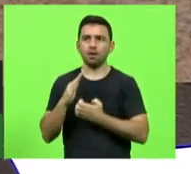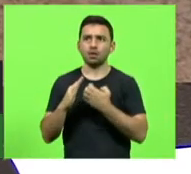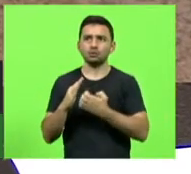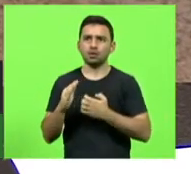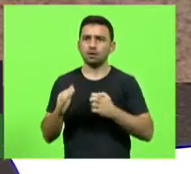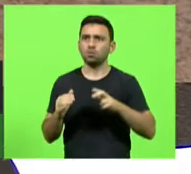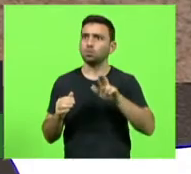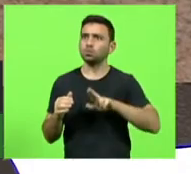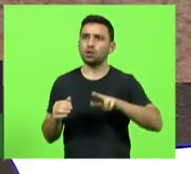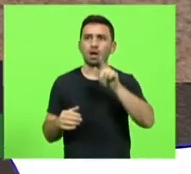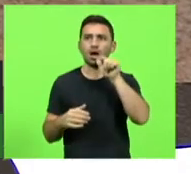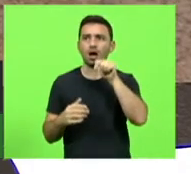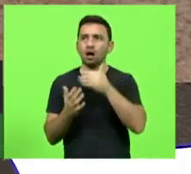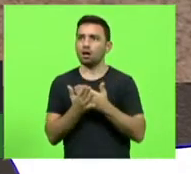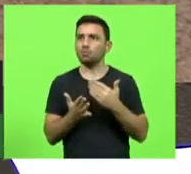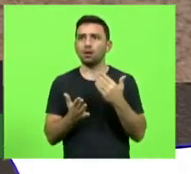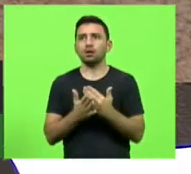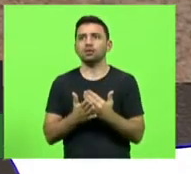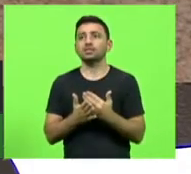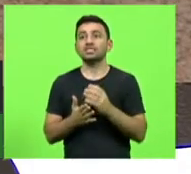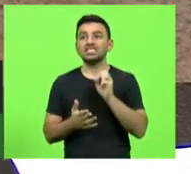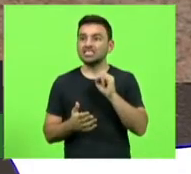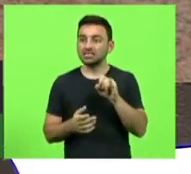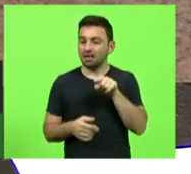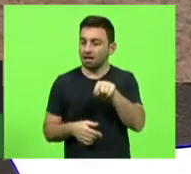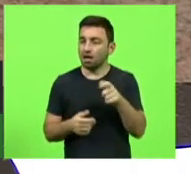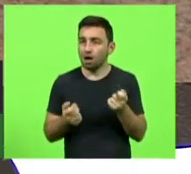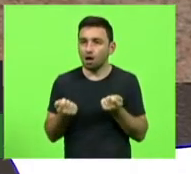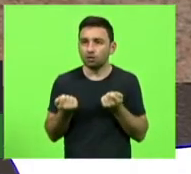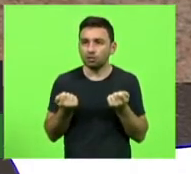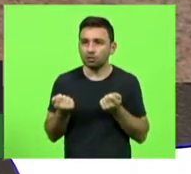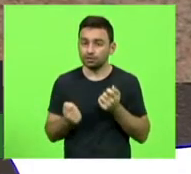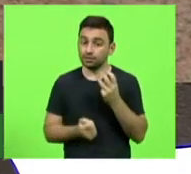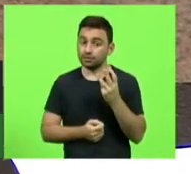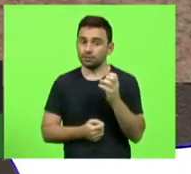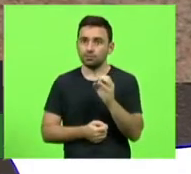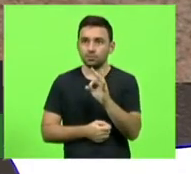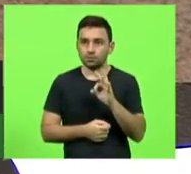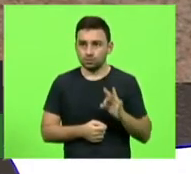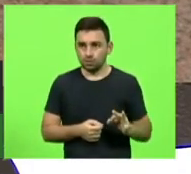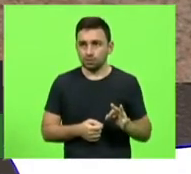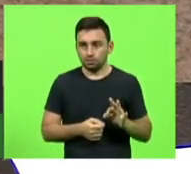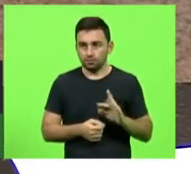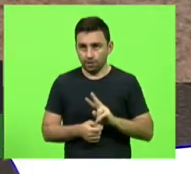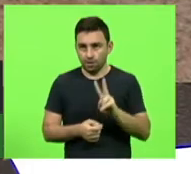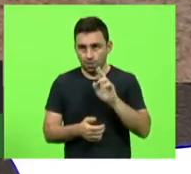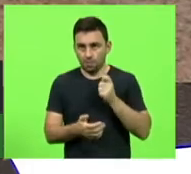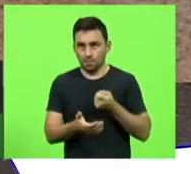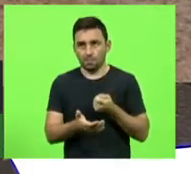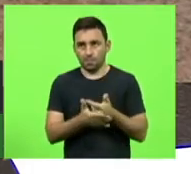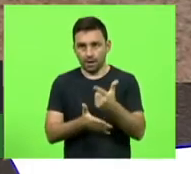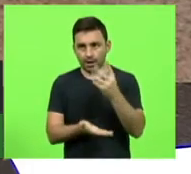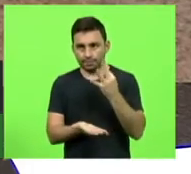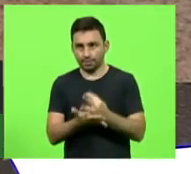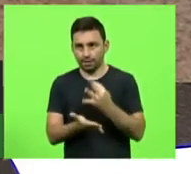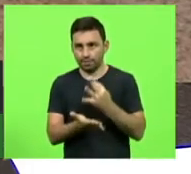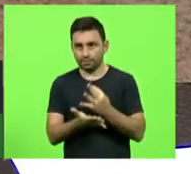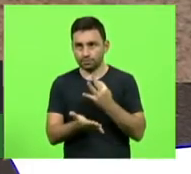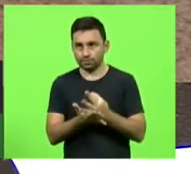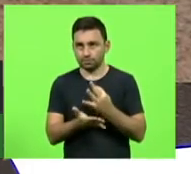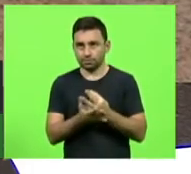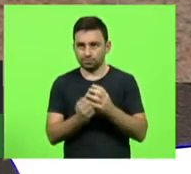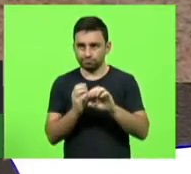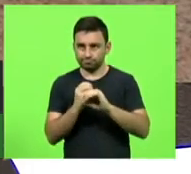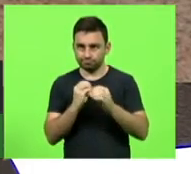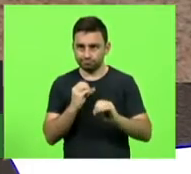grande quantidade de água. Se ela conseguir economizar ali 30% do valor que ela paga da taxa de esgoto, lhe